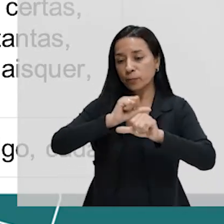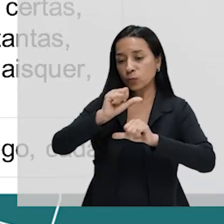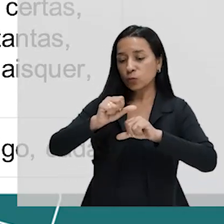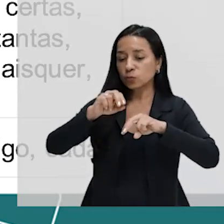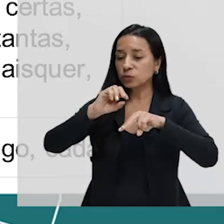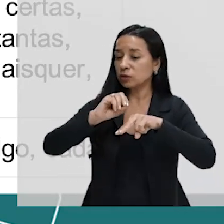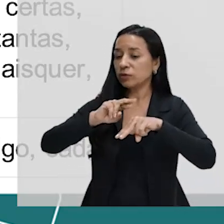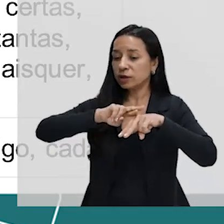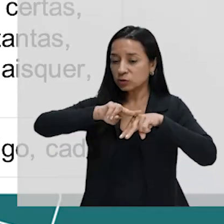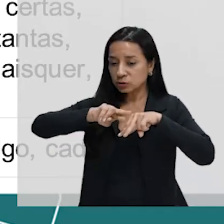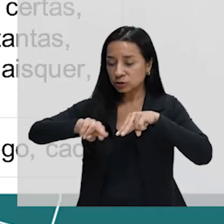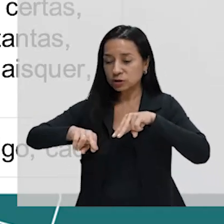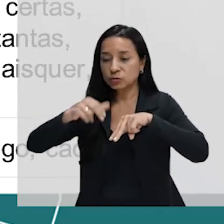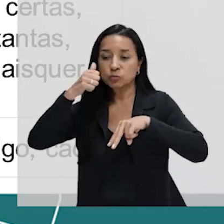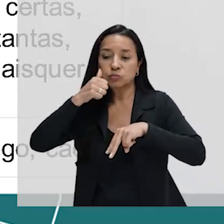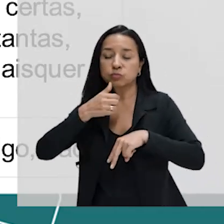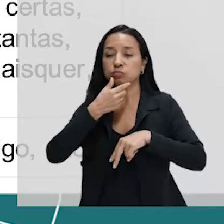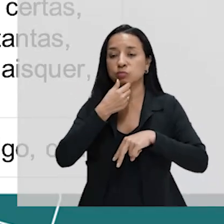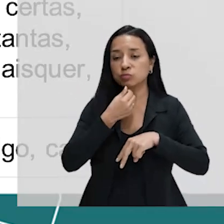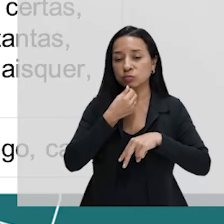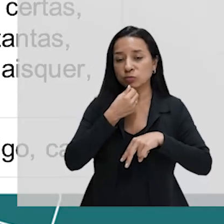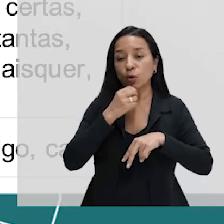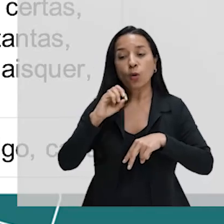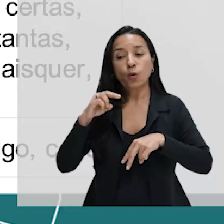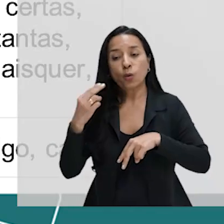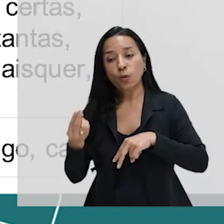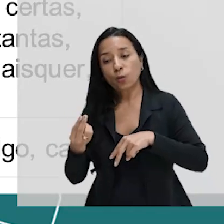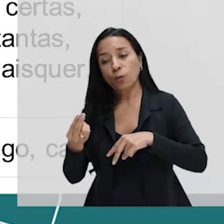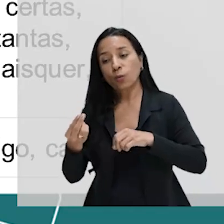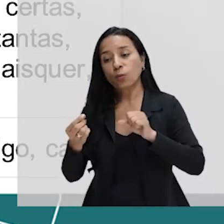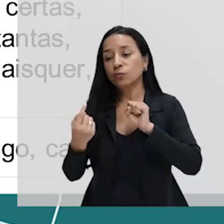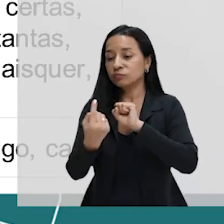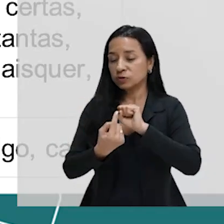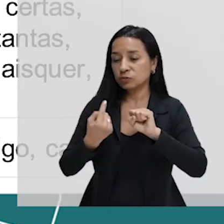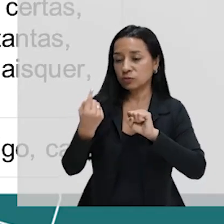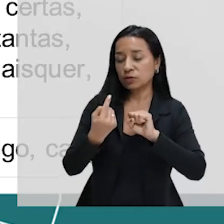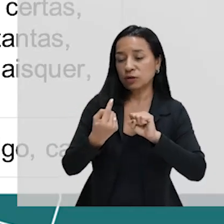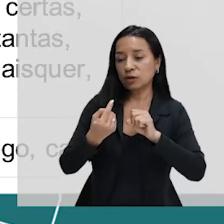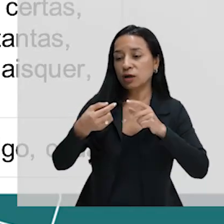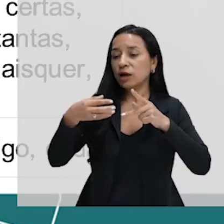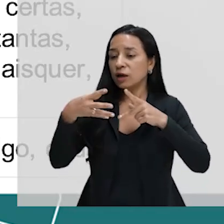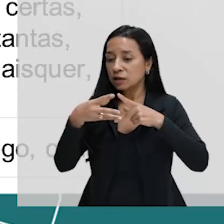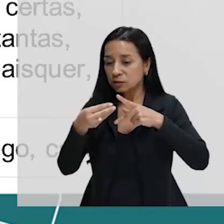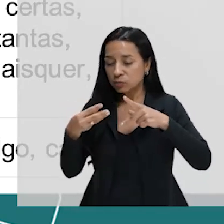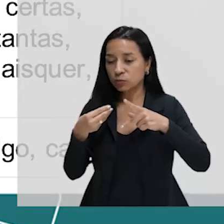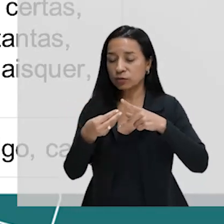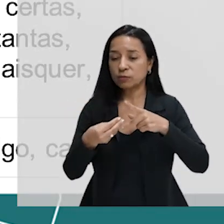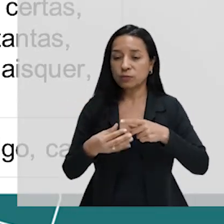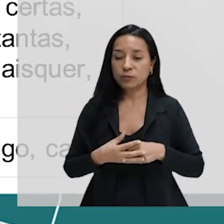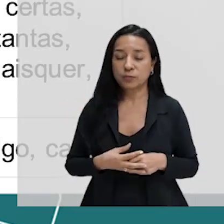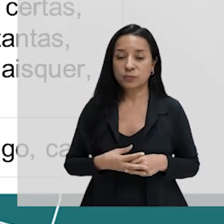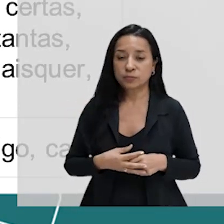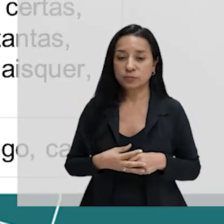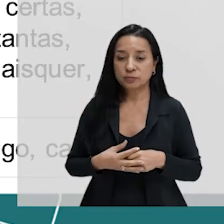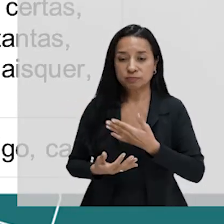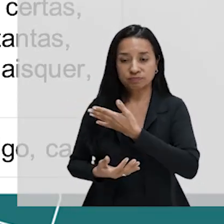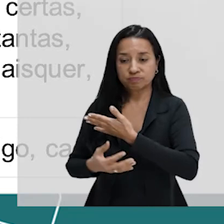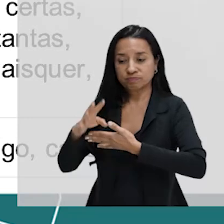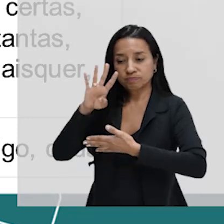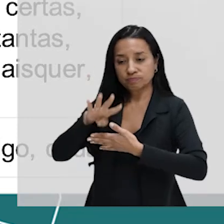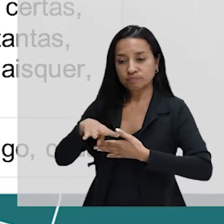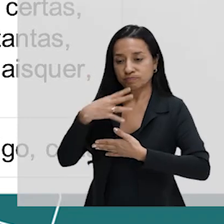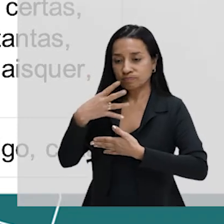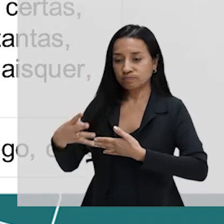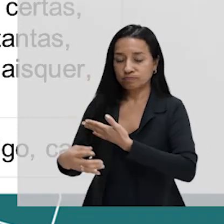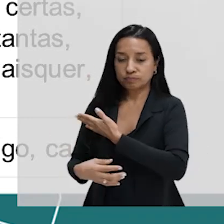feminino, quanto em número, singular ou plural, né? Algum, alguma, alguns, algumas